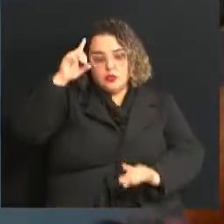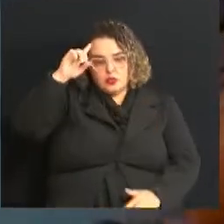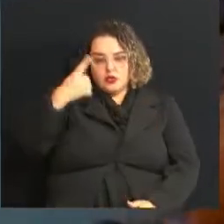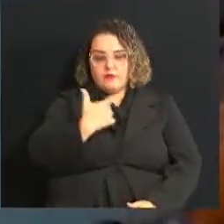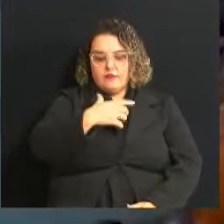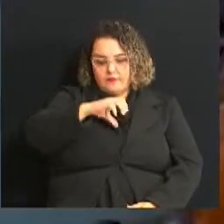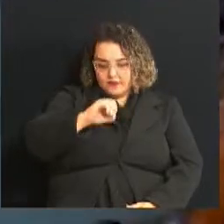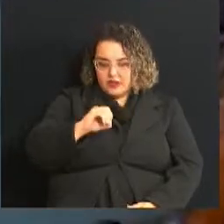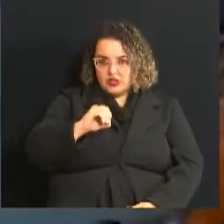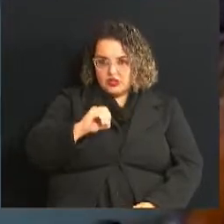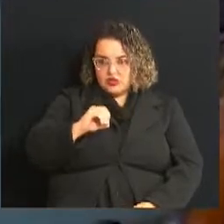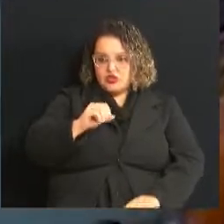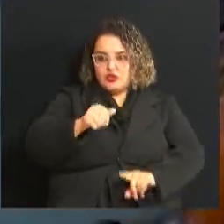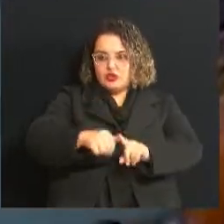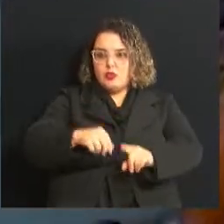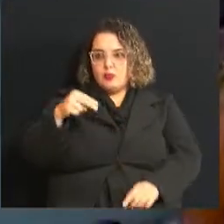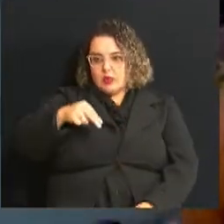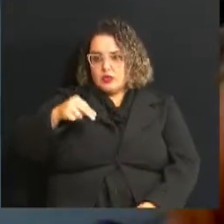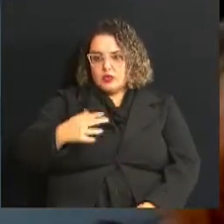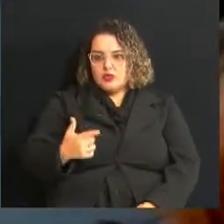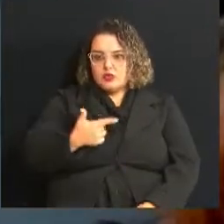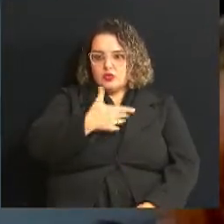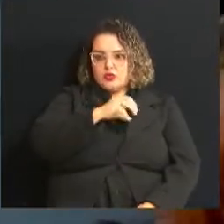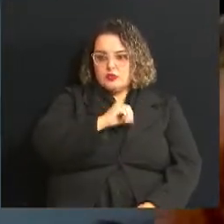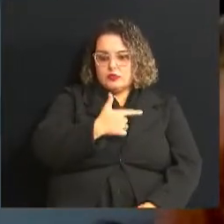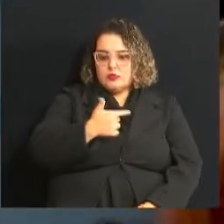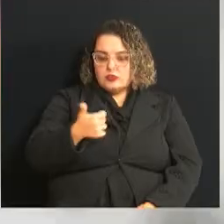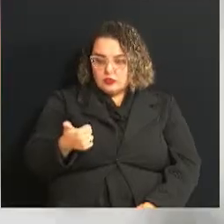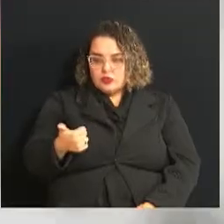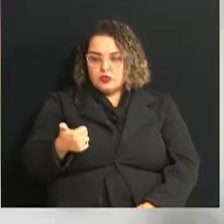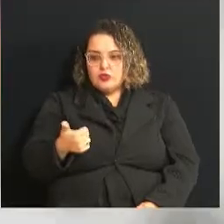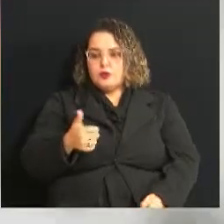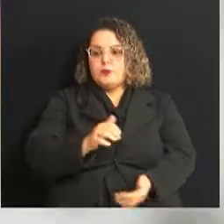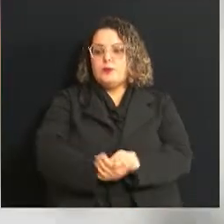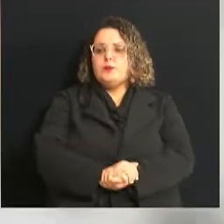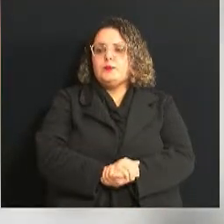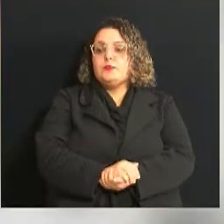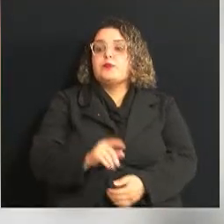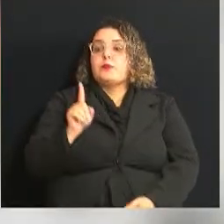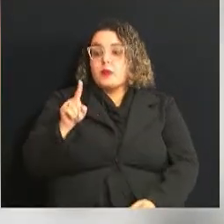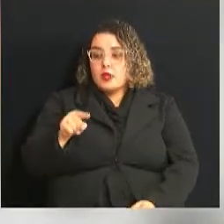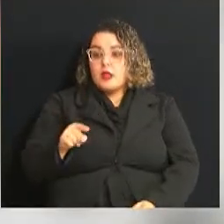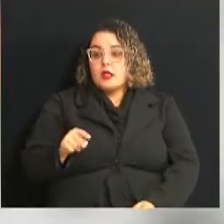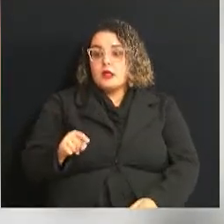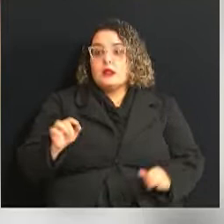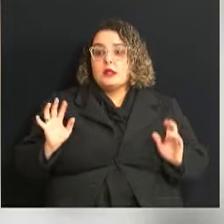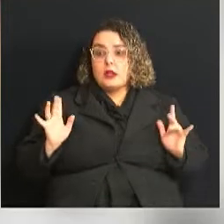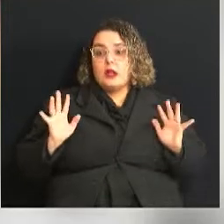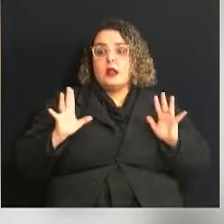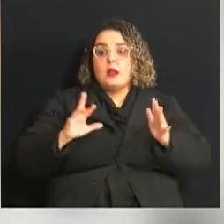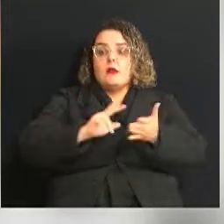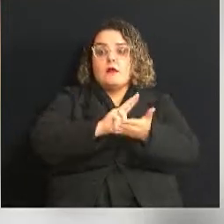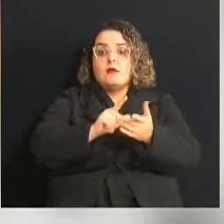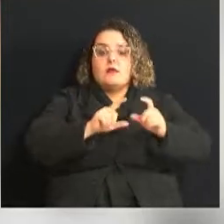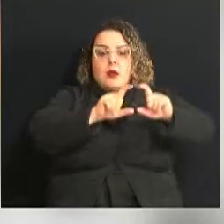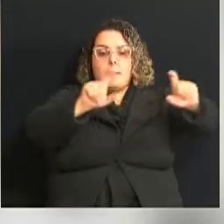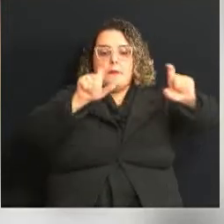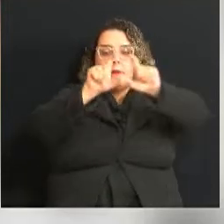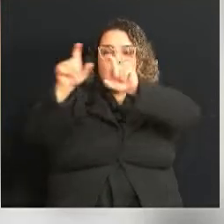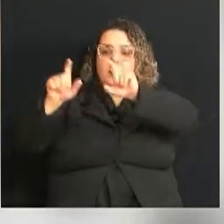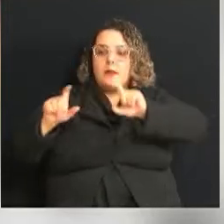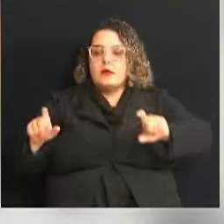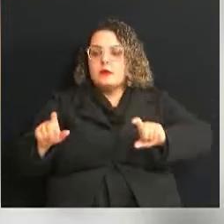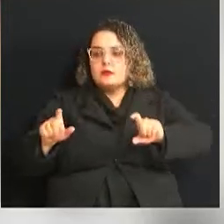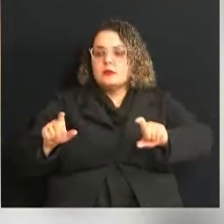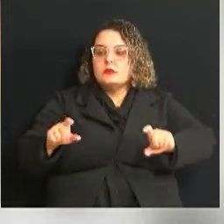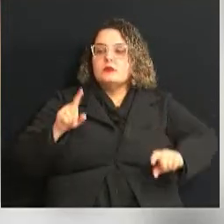aconteceu em 2021, né? 20 de novembro de 2021. E ali, naquela marcha, tinham várias faixas. Uma dessas